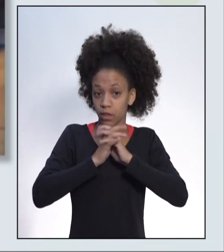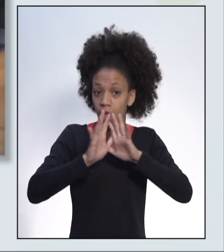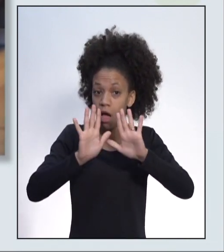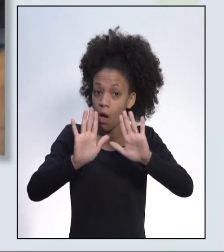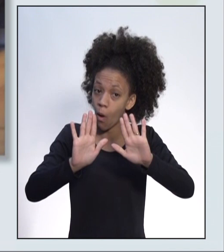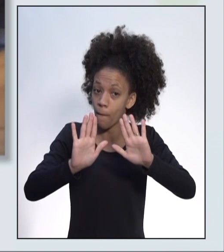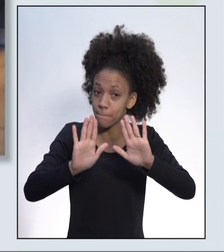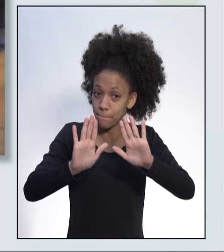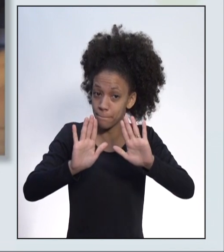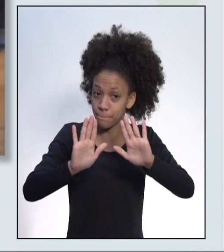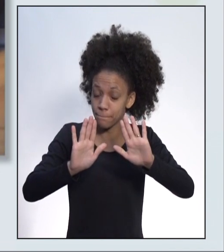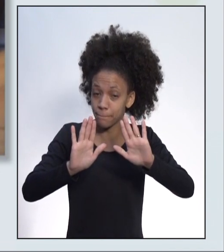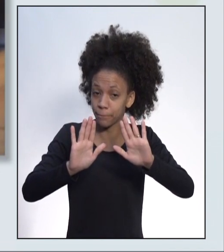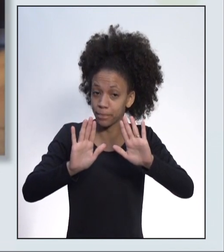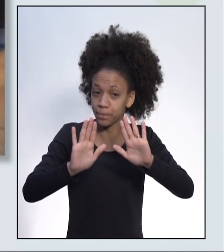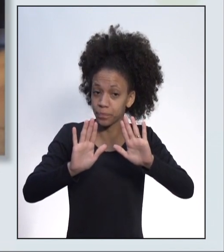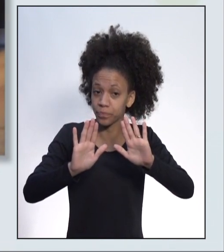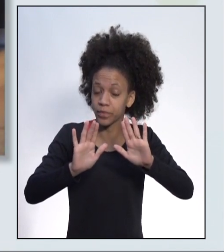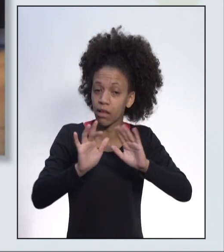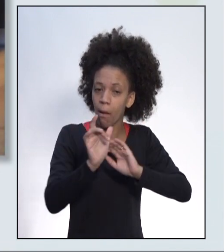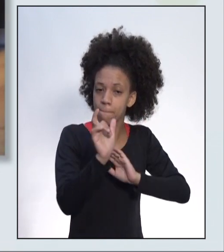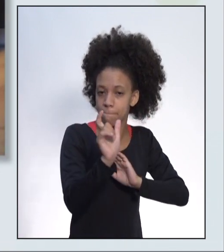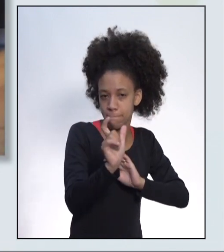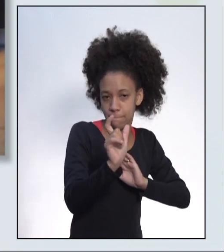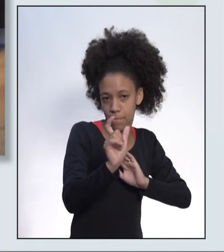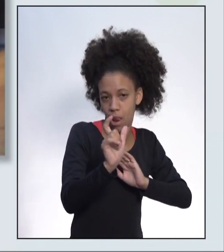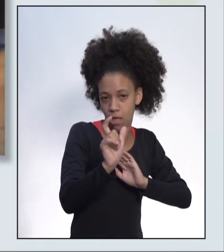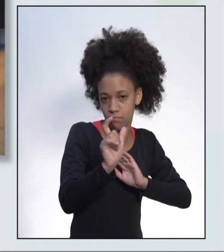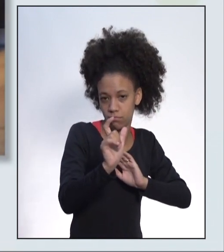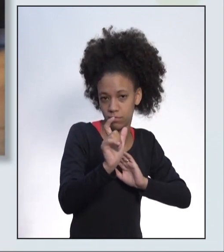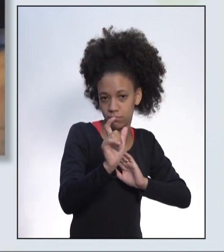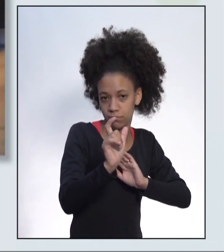Aqui eu vou colocar a minha palavra